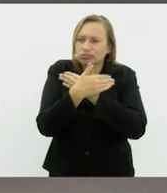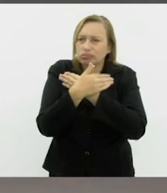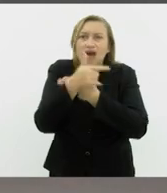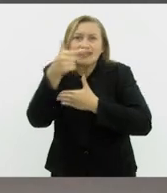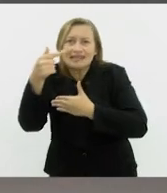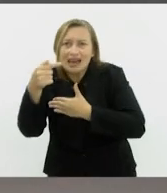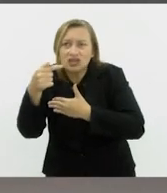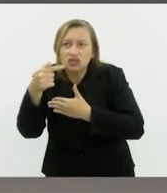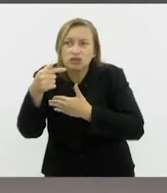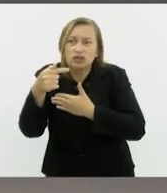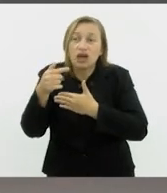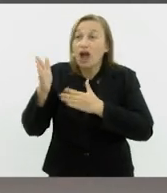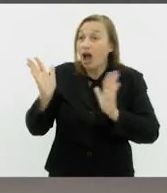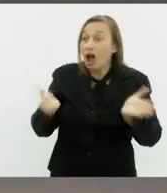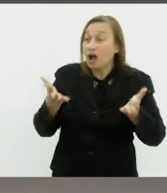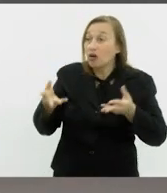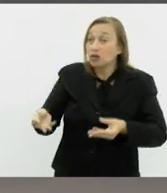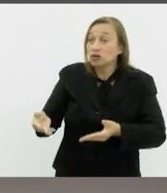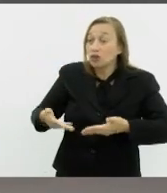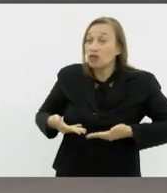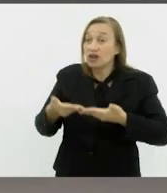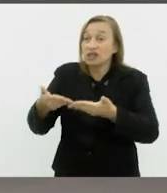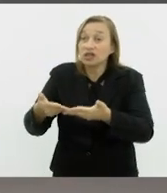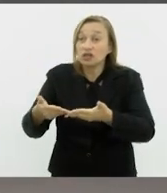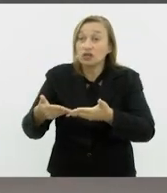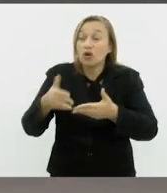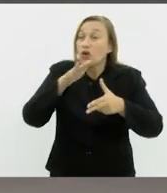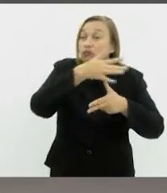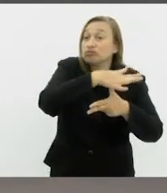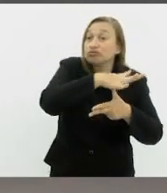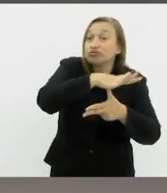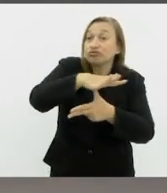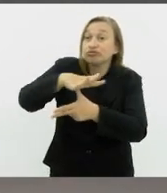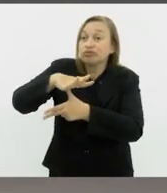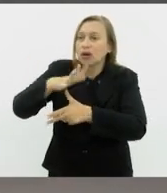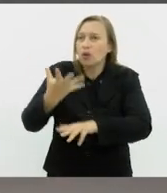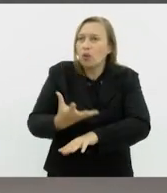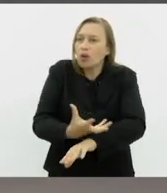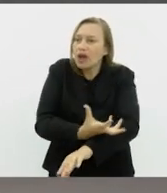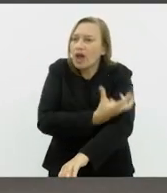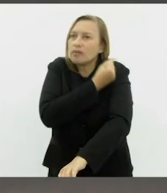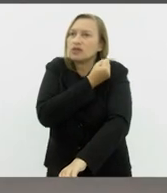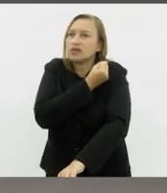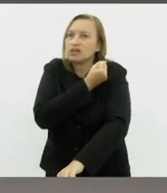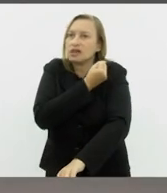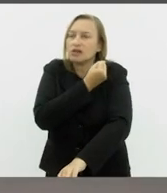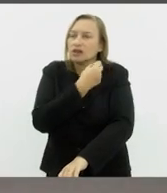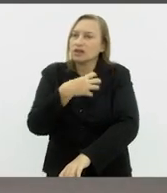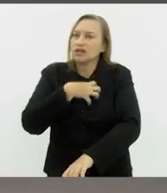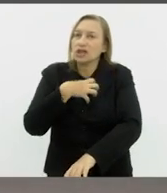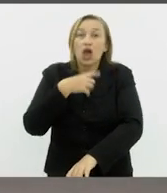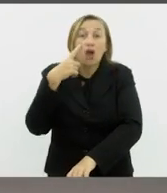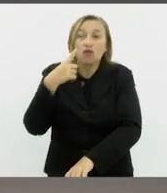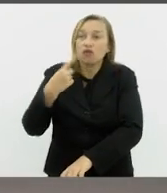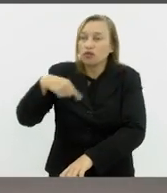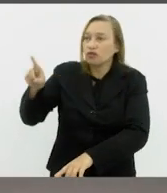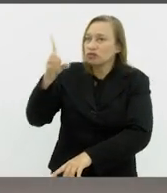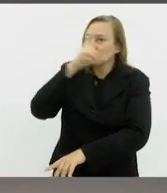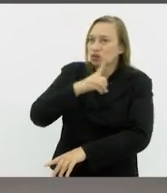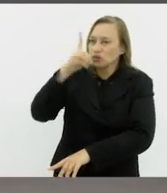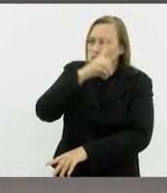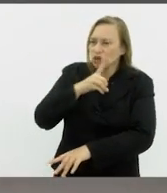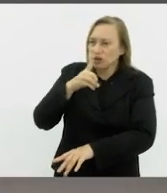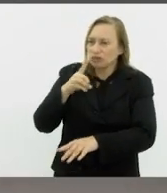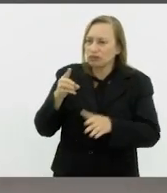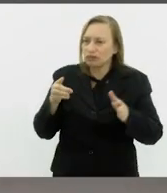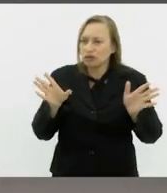Inclusive, agora estão oferecendo voos com emoção. As pessoas, eu vi, nós fomos domingo no Corcovado, as